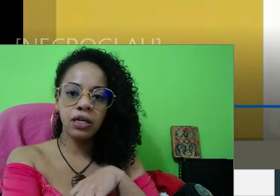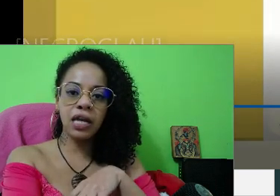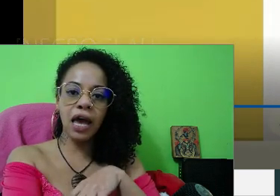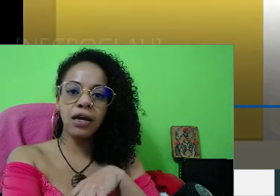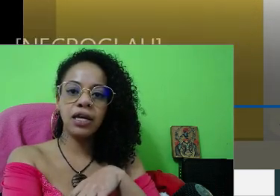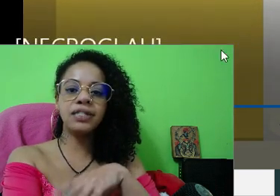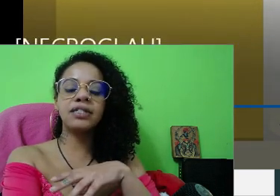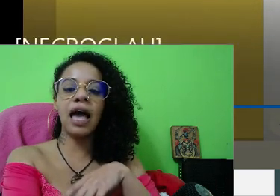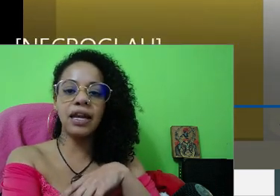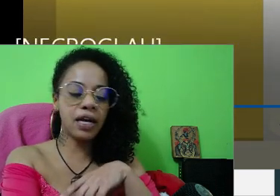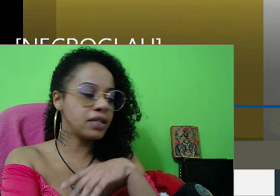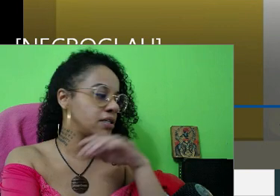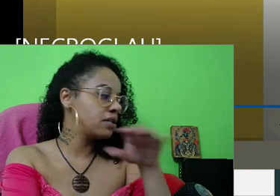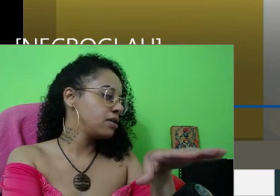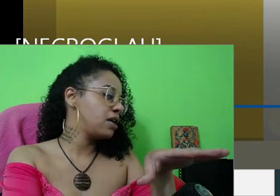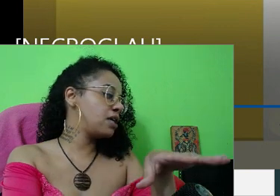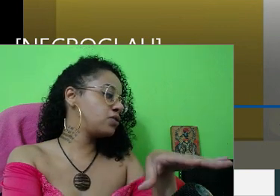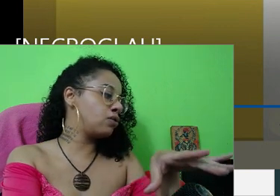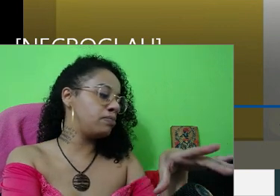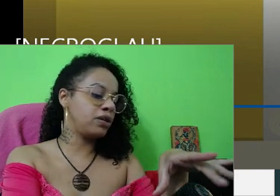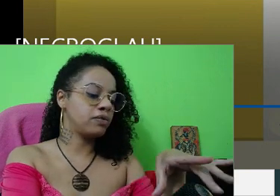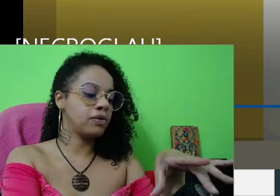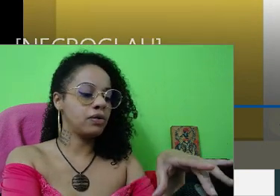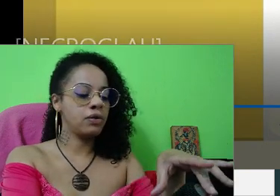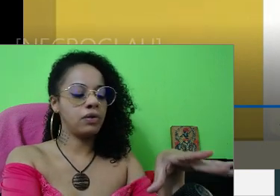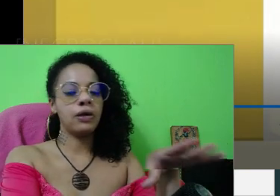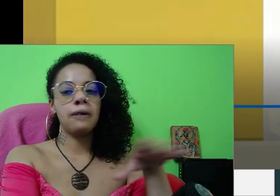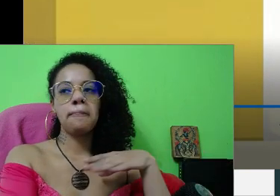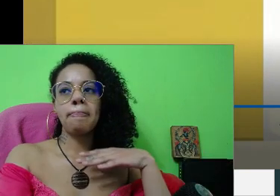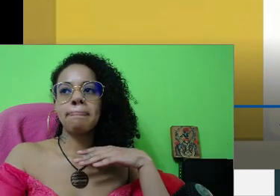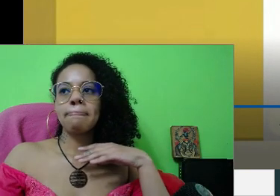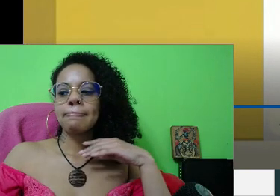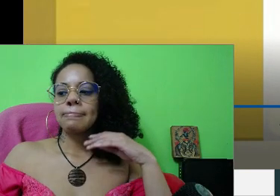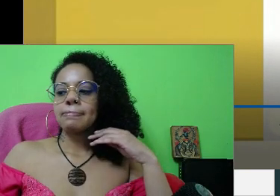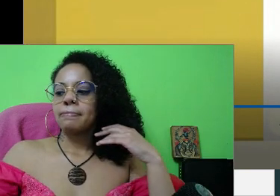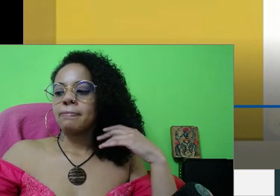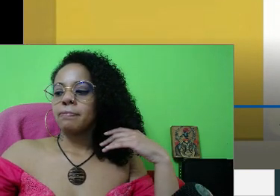né histéricas é sobre